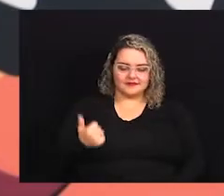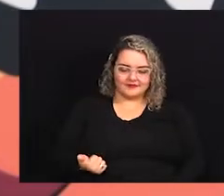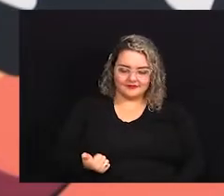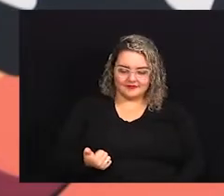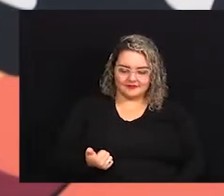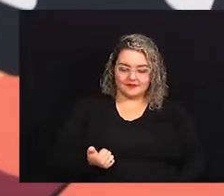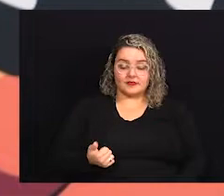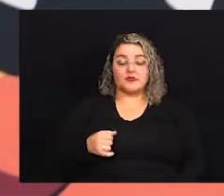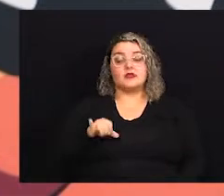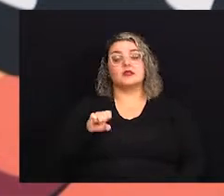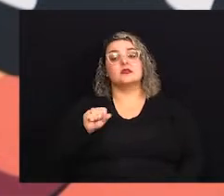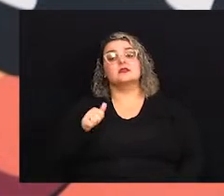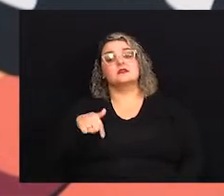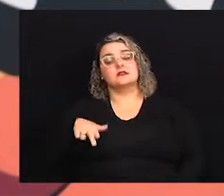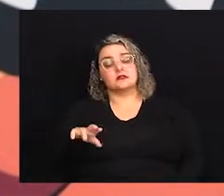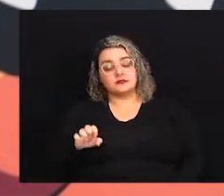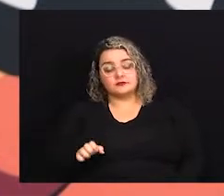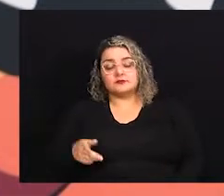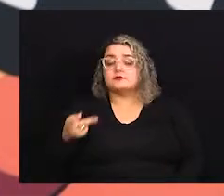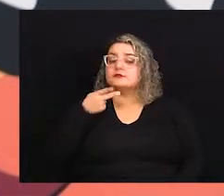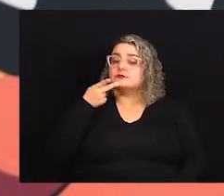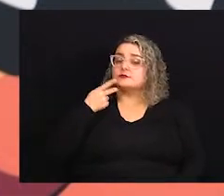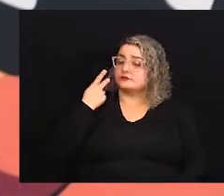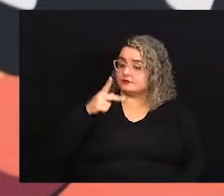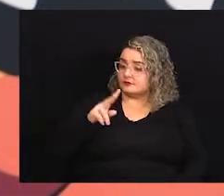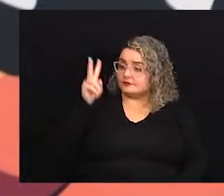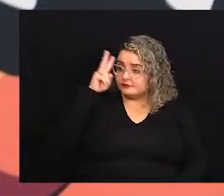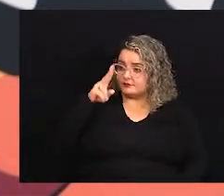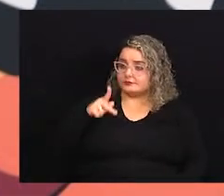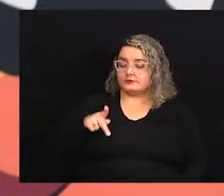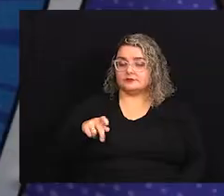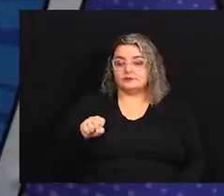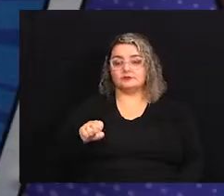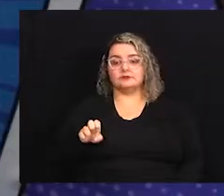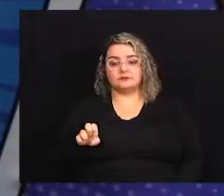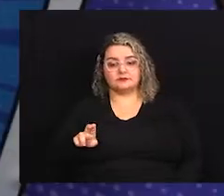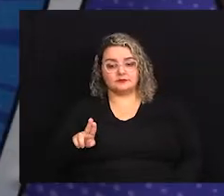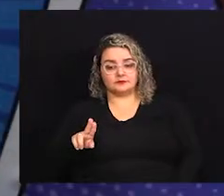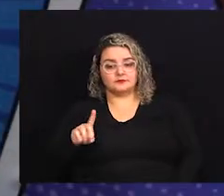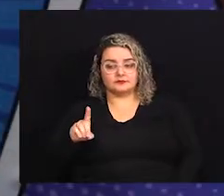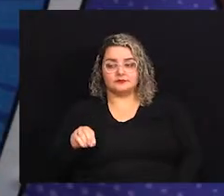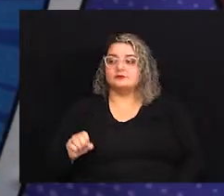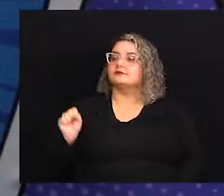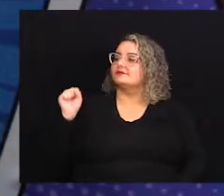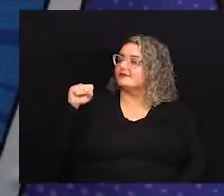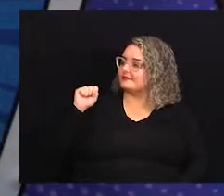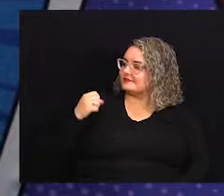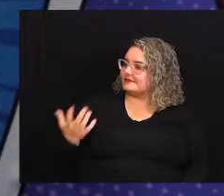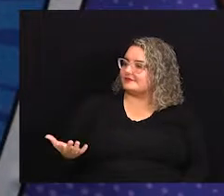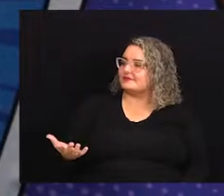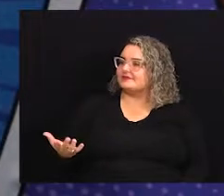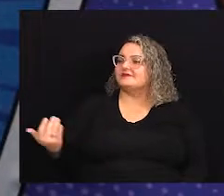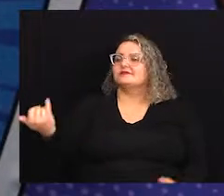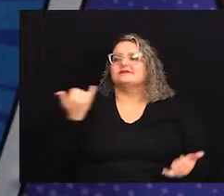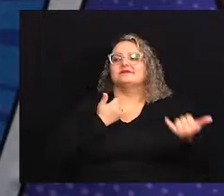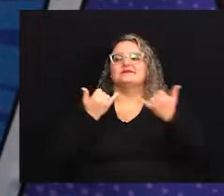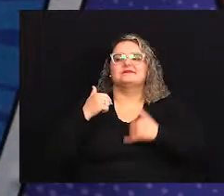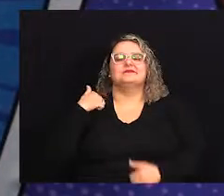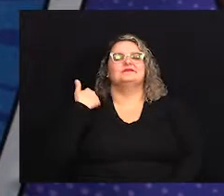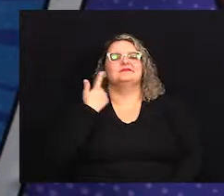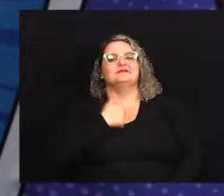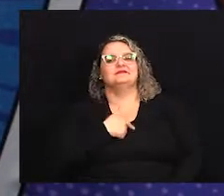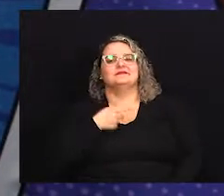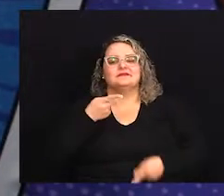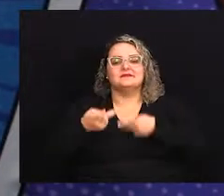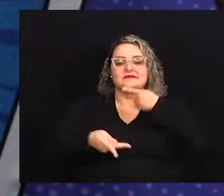jóia. Isaac, vamos falar sobre sua história, O Pseudo. Sim. Então conta pra